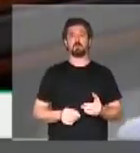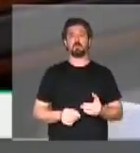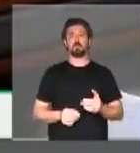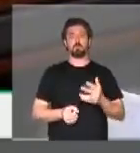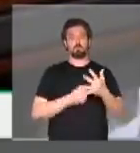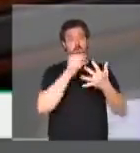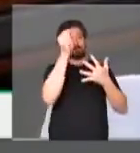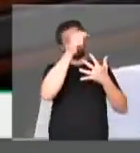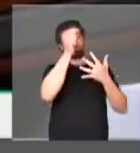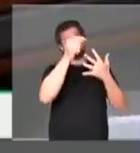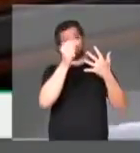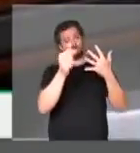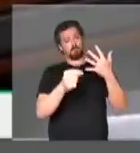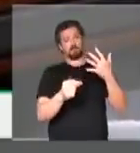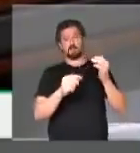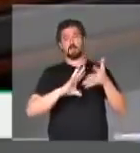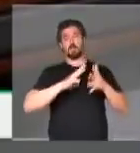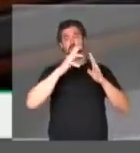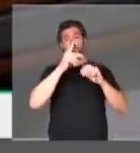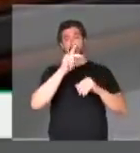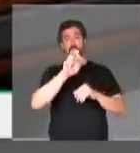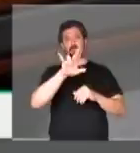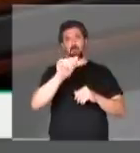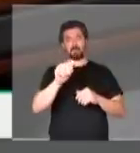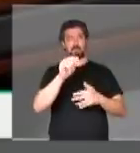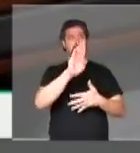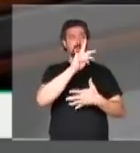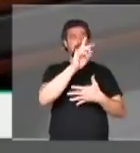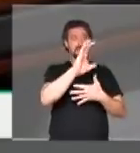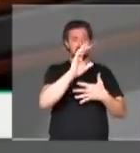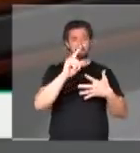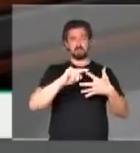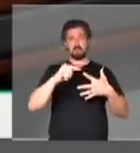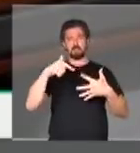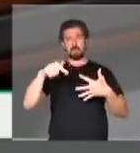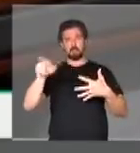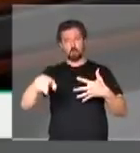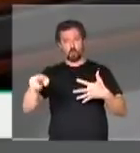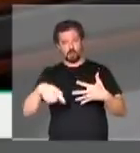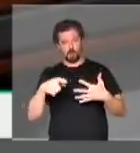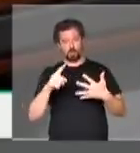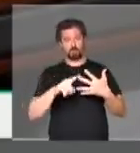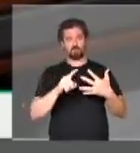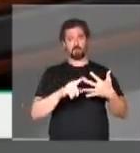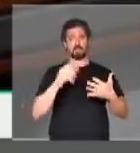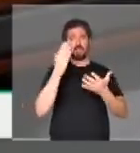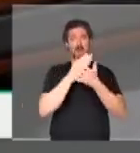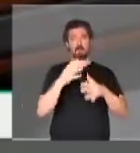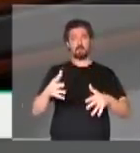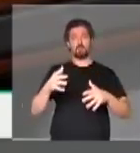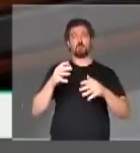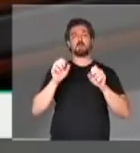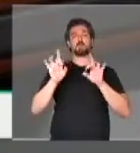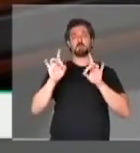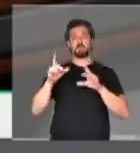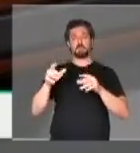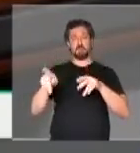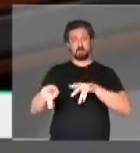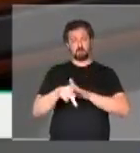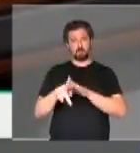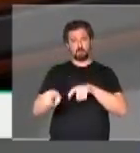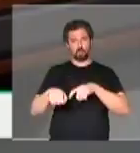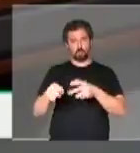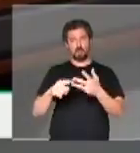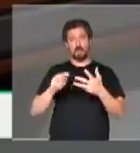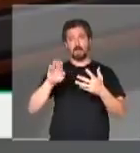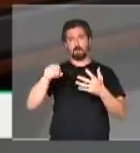vários pontos do conteúdo dessa reforma, seja do BPC, dos trabalhadores rurais, do fim da aposentadoria especial do campo,